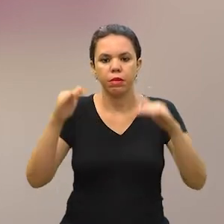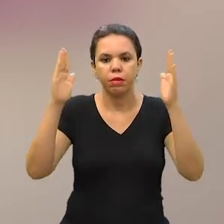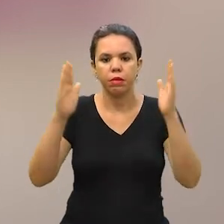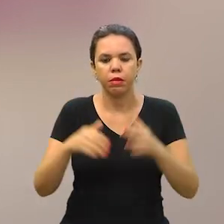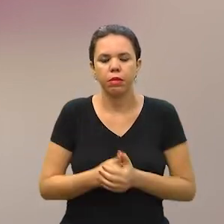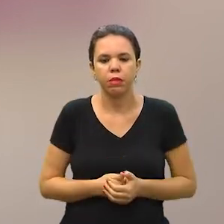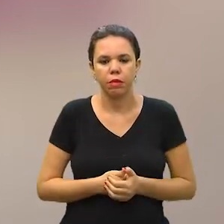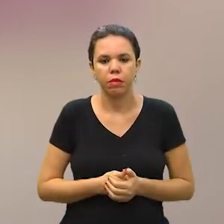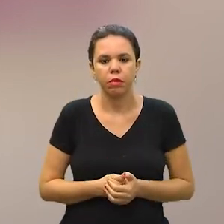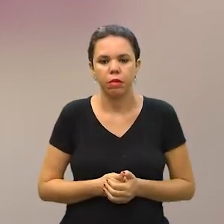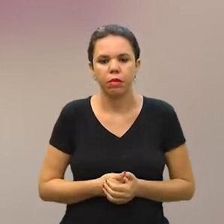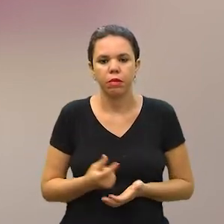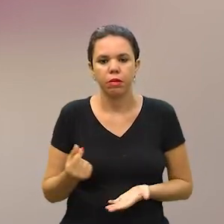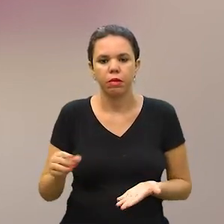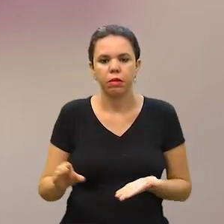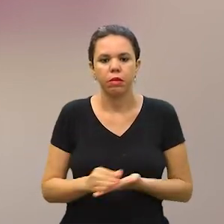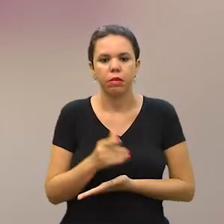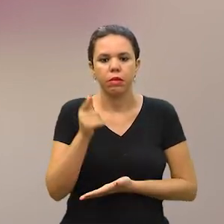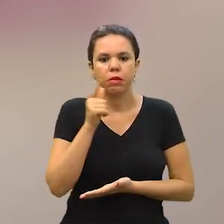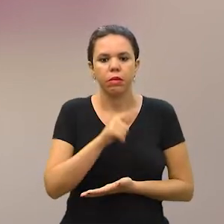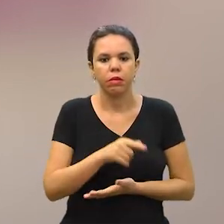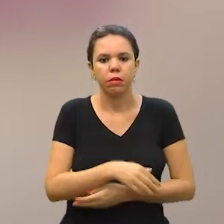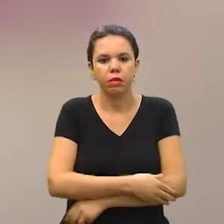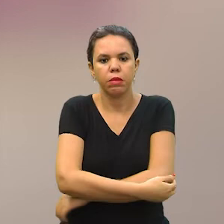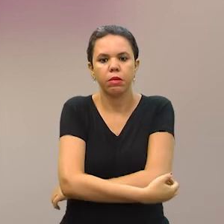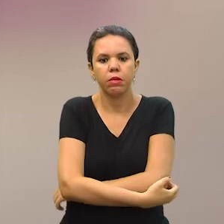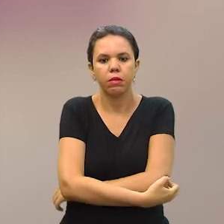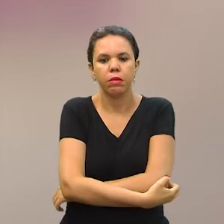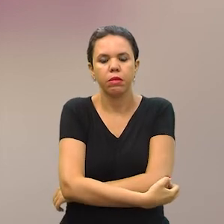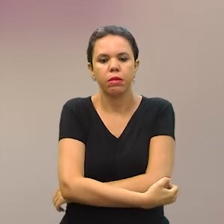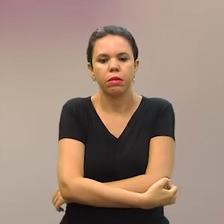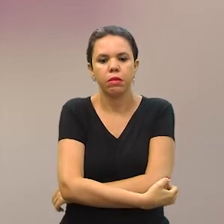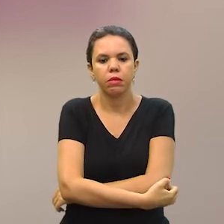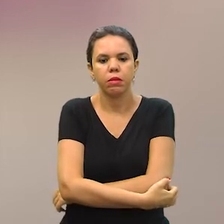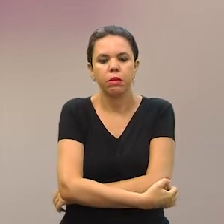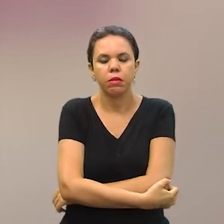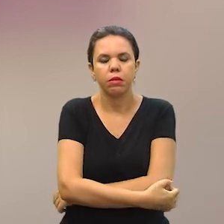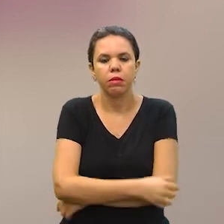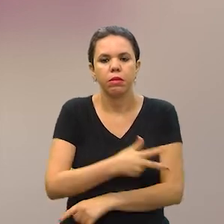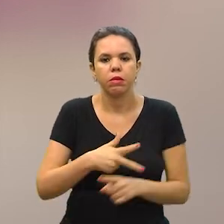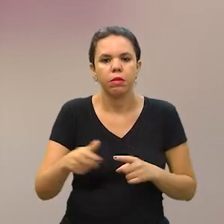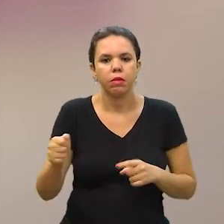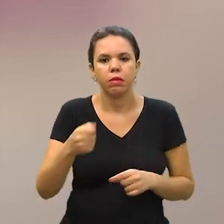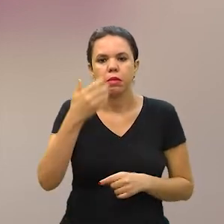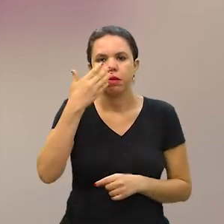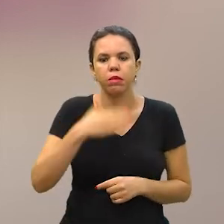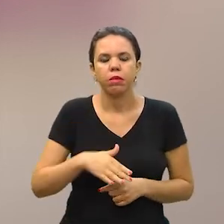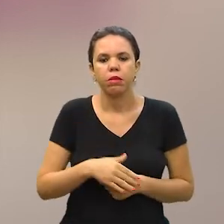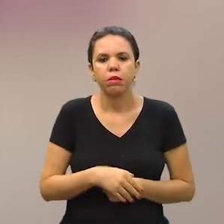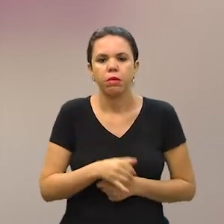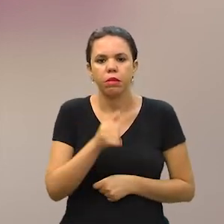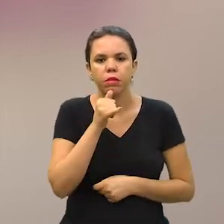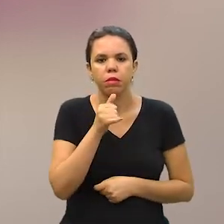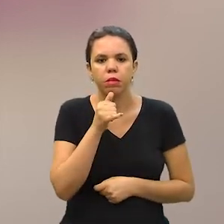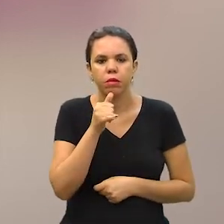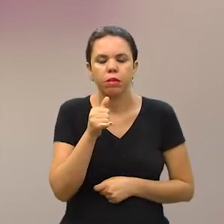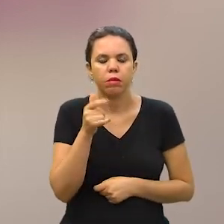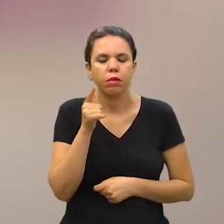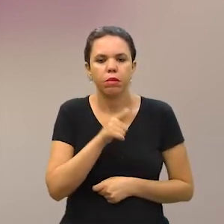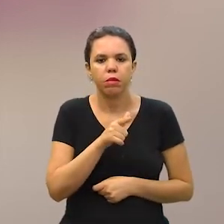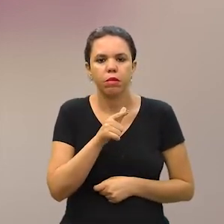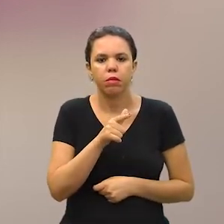ele tem mais recursos, né, para conseguir, digamos assim, superar isso do que a criança. Então, por exemplo,